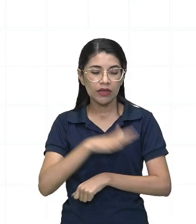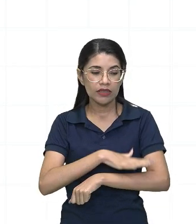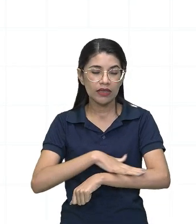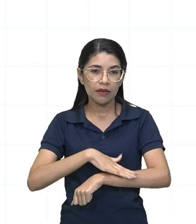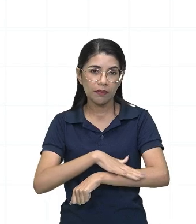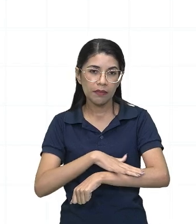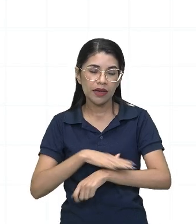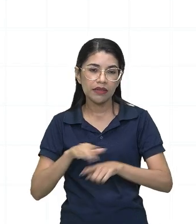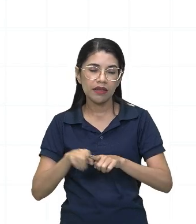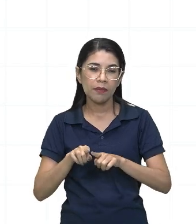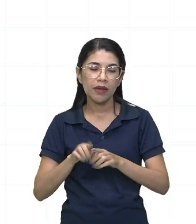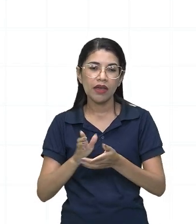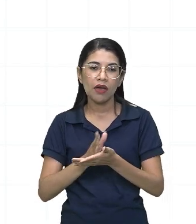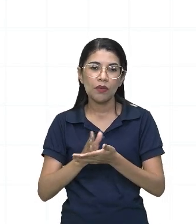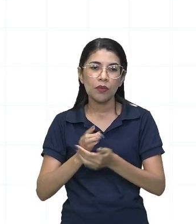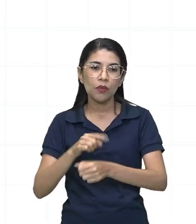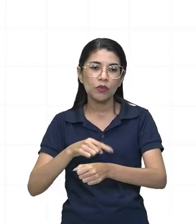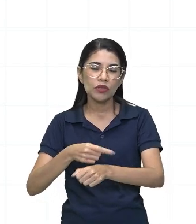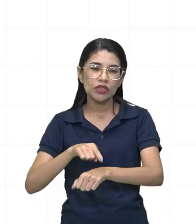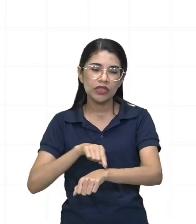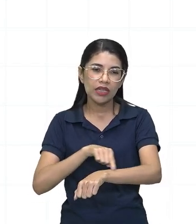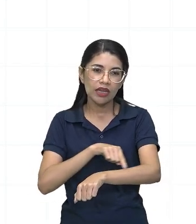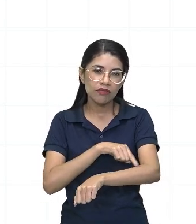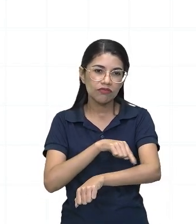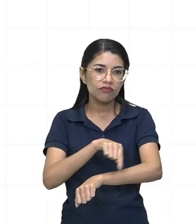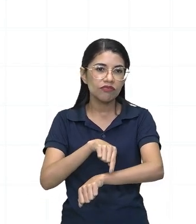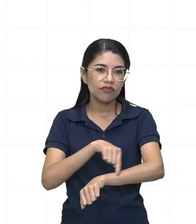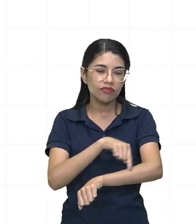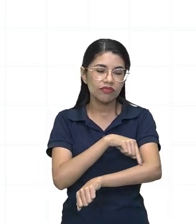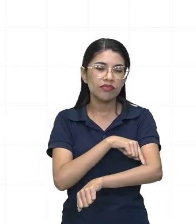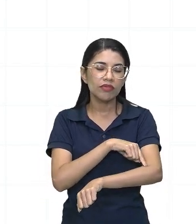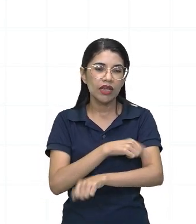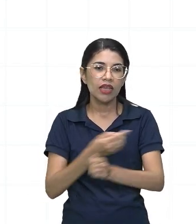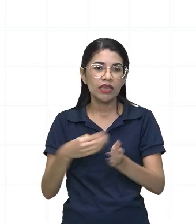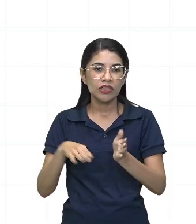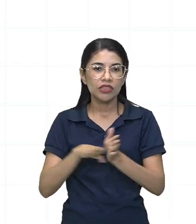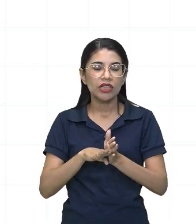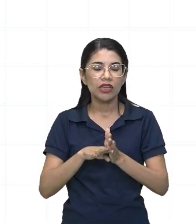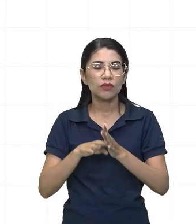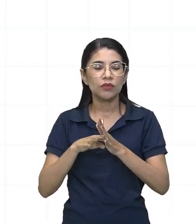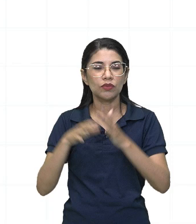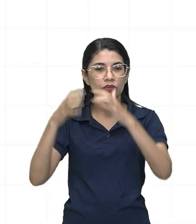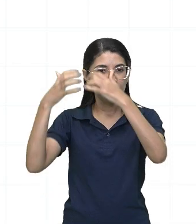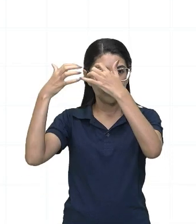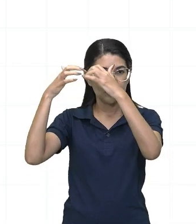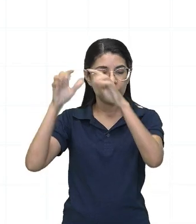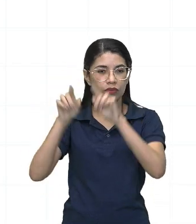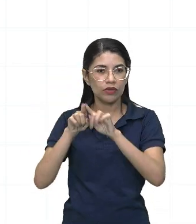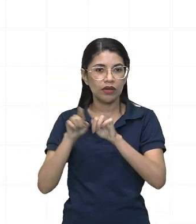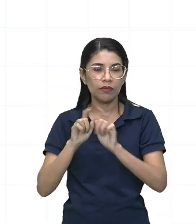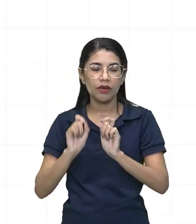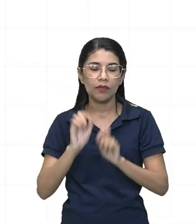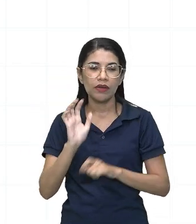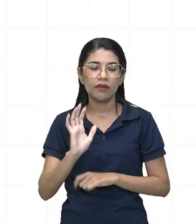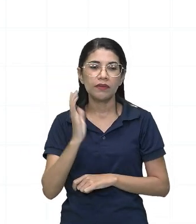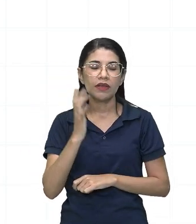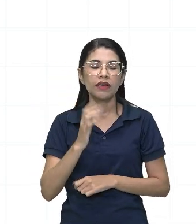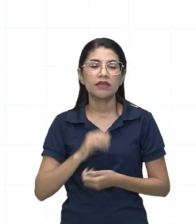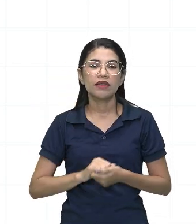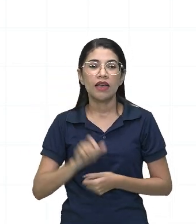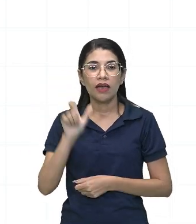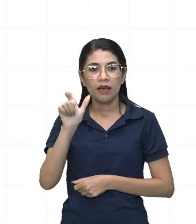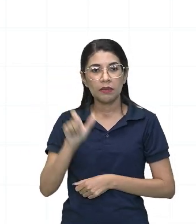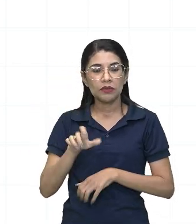alguns nervos periféricos. Então ela chega no sistema nervoso, né? fazendo com que o paciente perca,